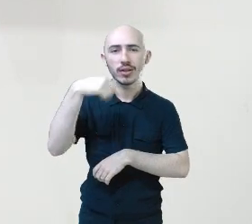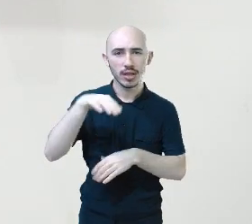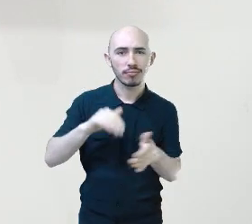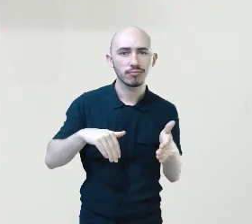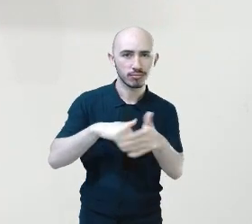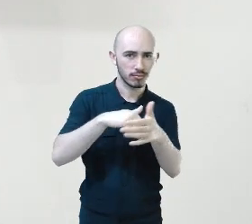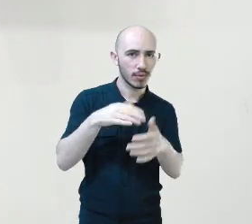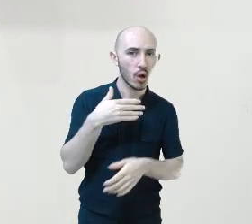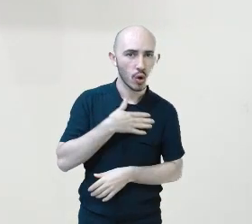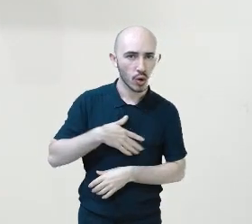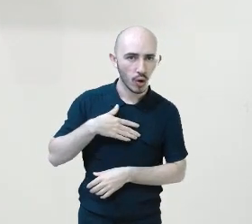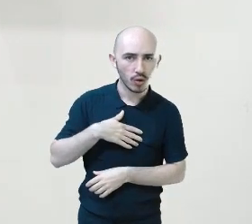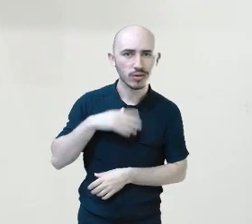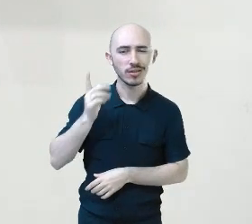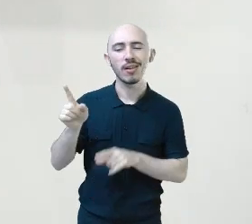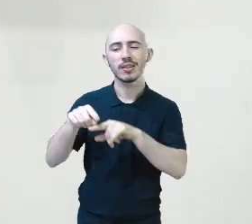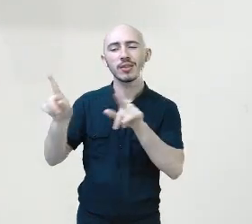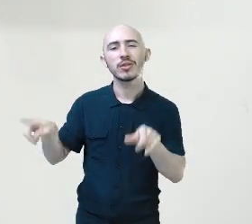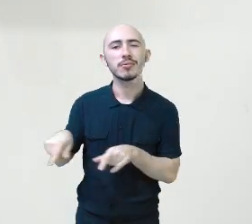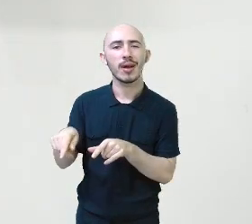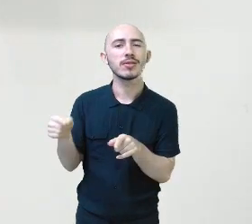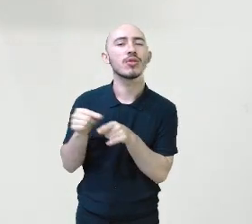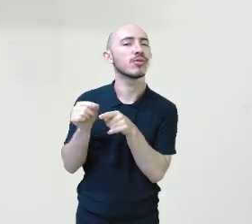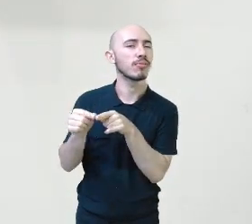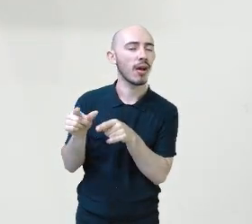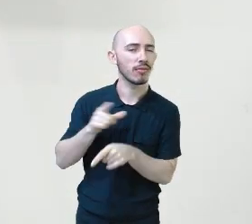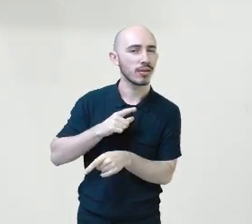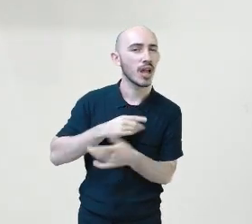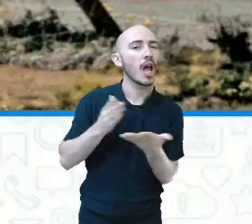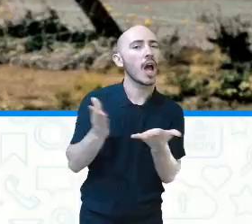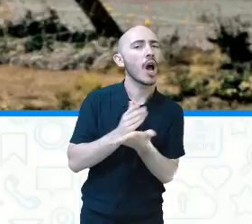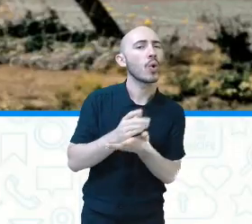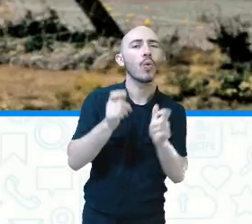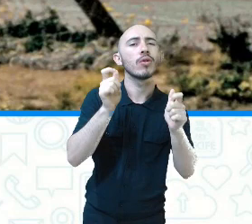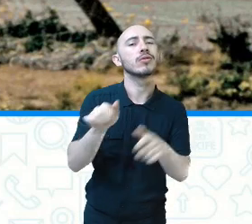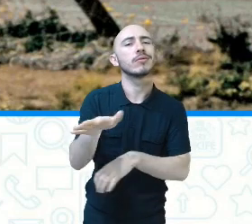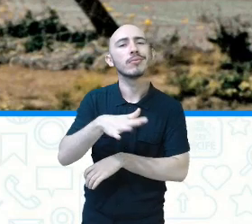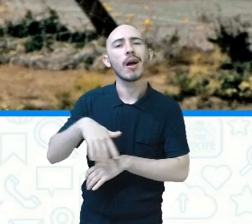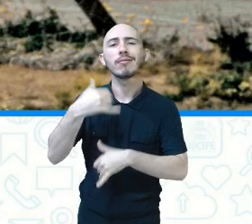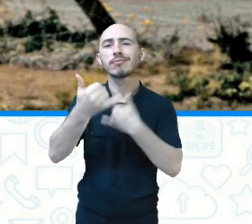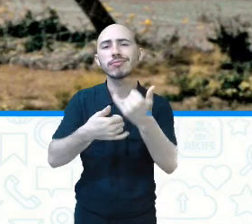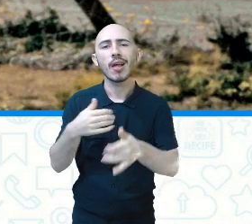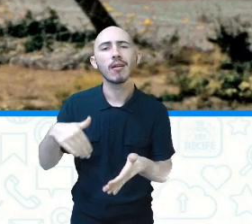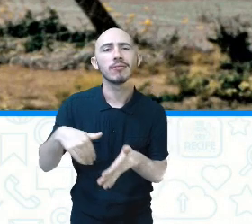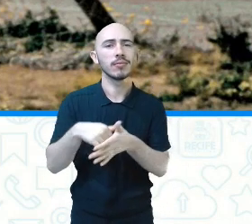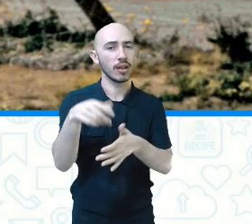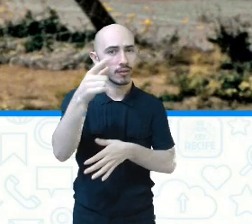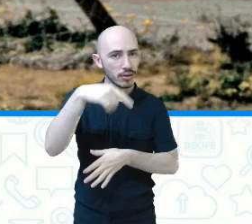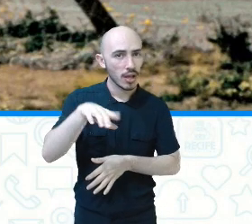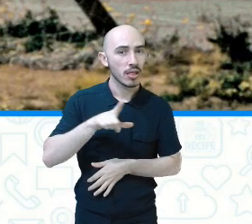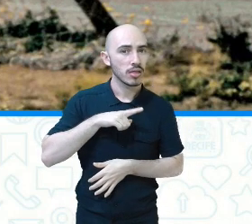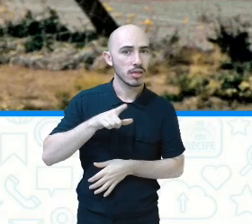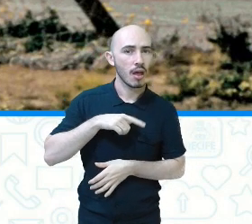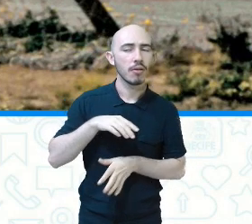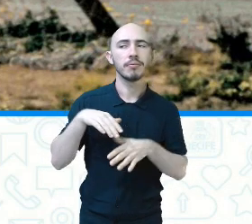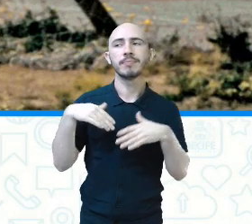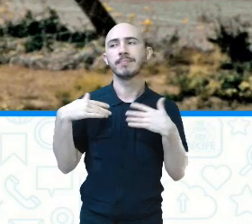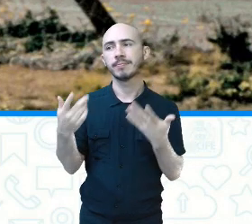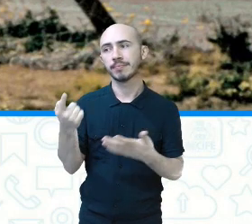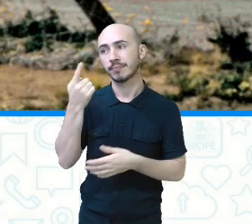bola? Já jogou bola no campinho aí do bairro? Tem algum campo, tem alguma área aí do seu bairro onde você pode jogar